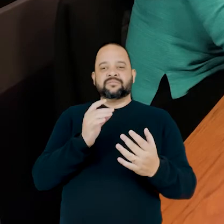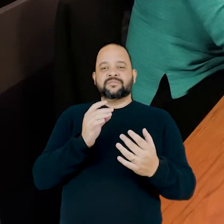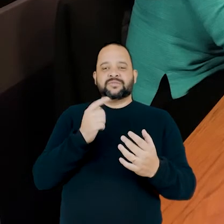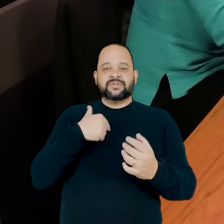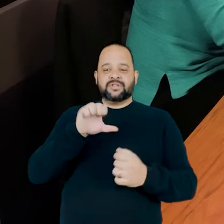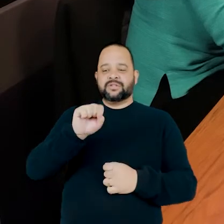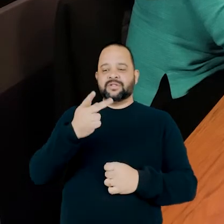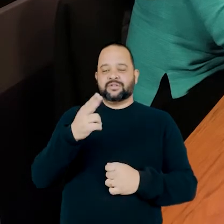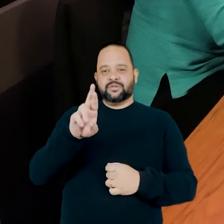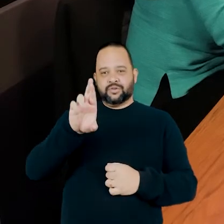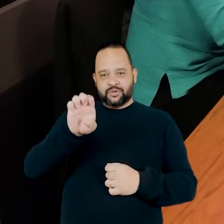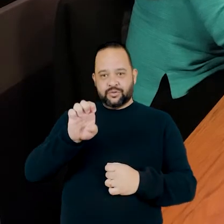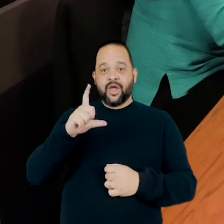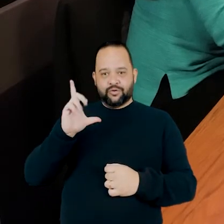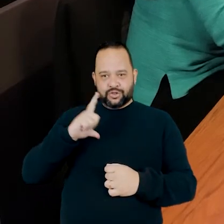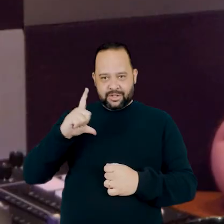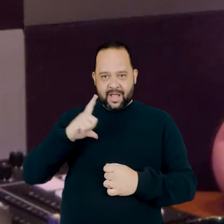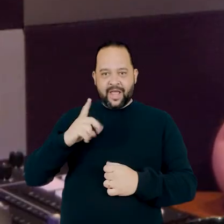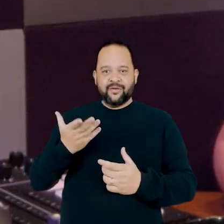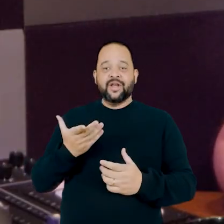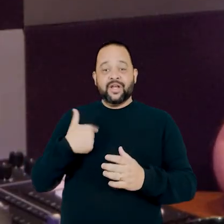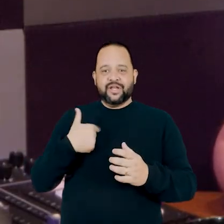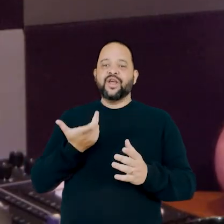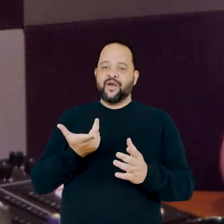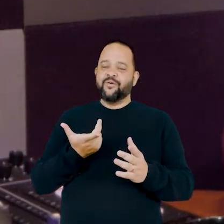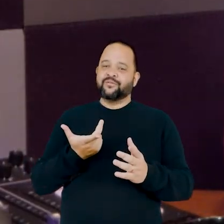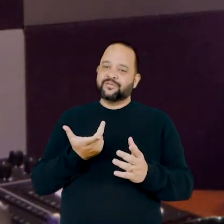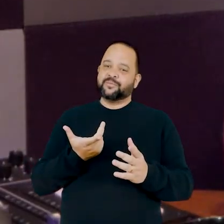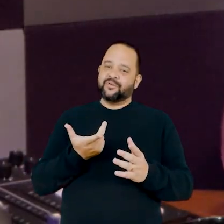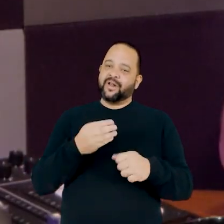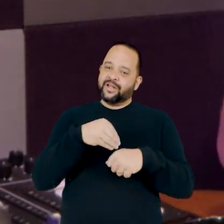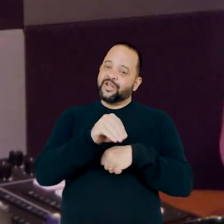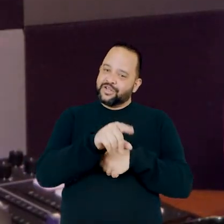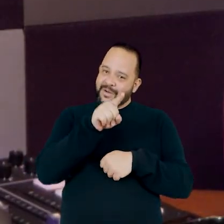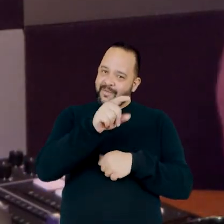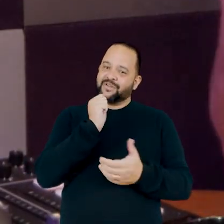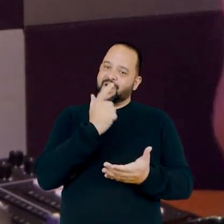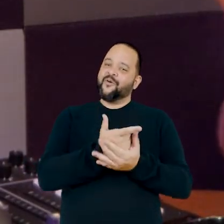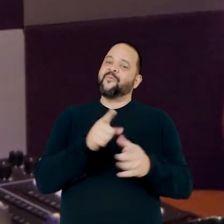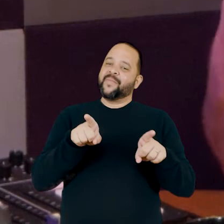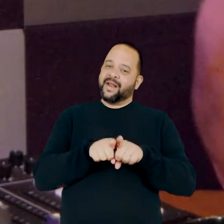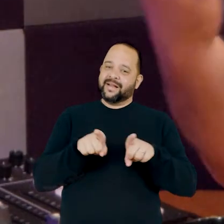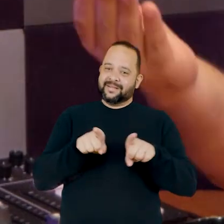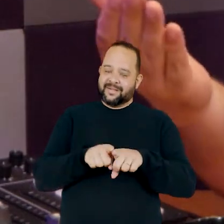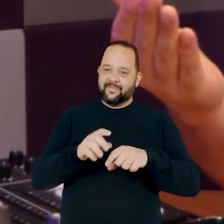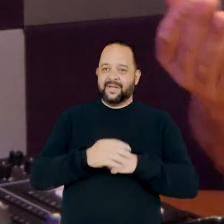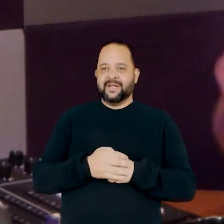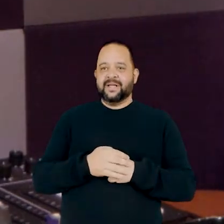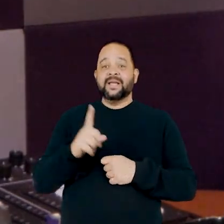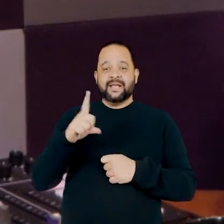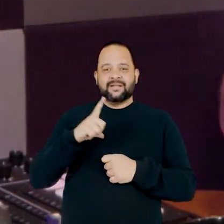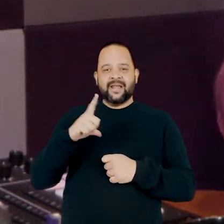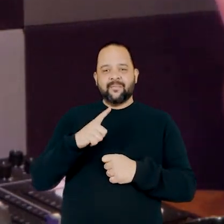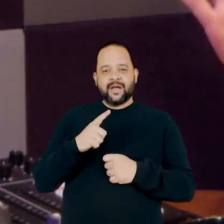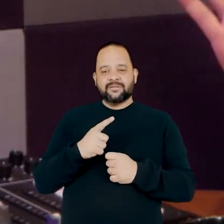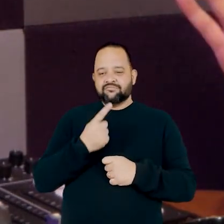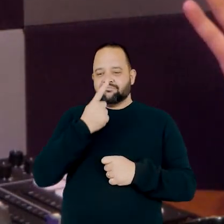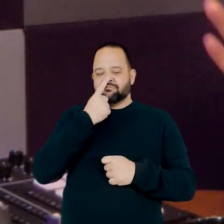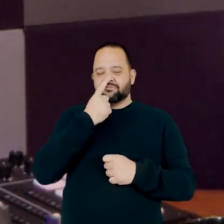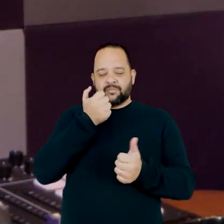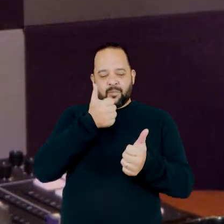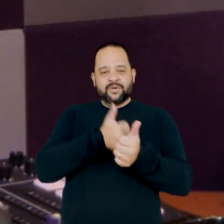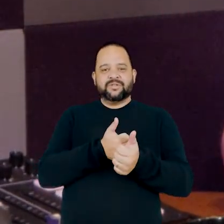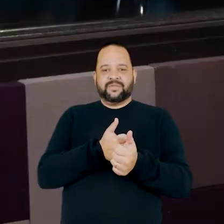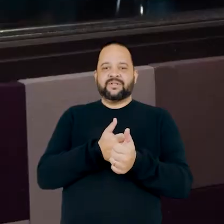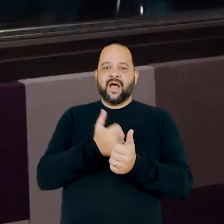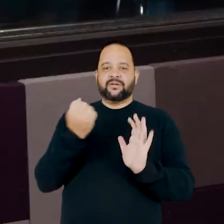produtos. Recomendo demais. Espero que eles, agora, em um outro olhar, né? Se aproximem mais da marca, mesmo não trabalhando com